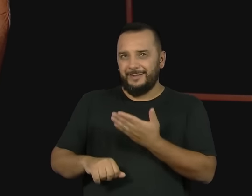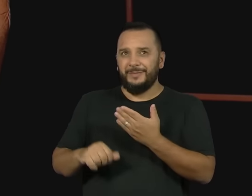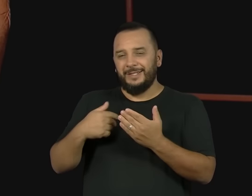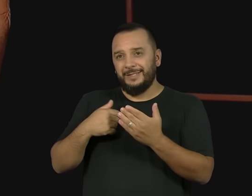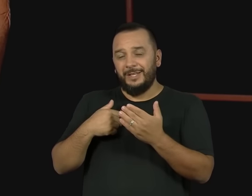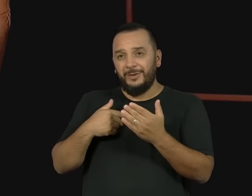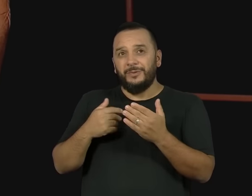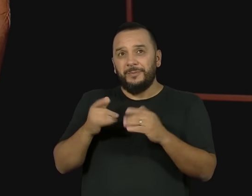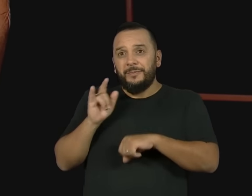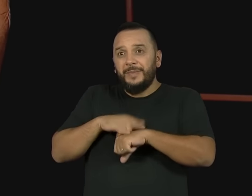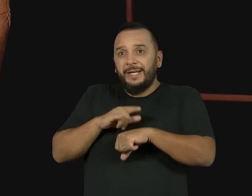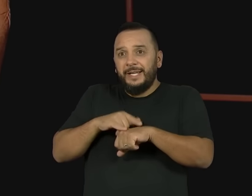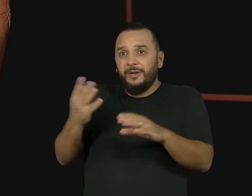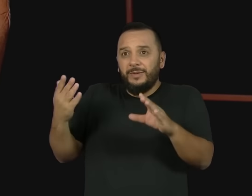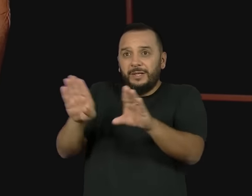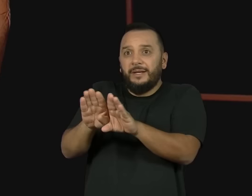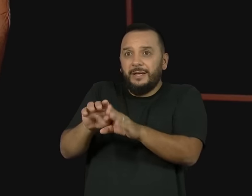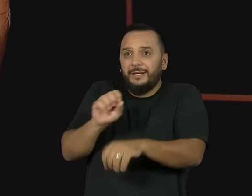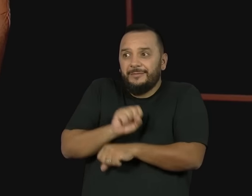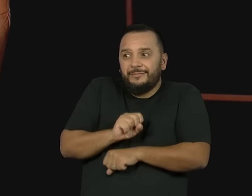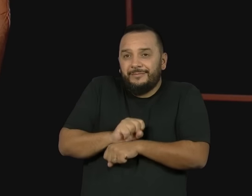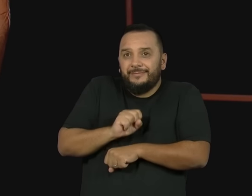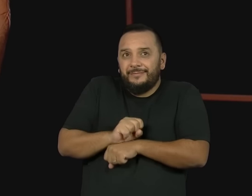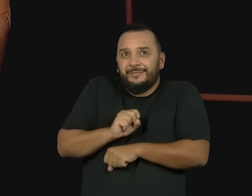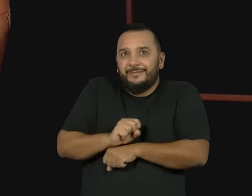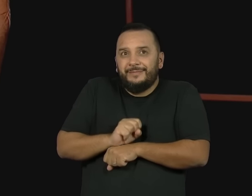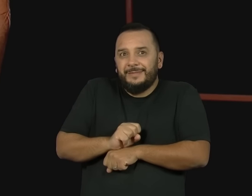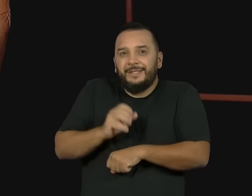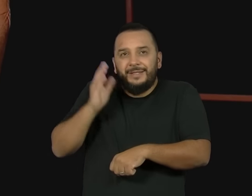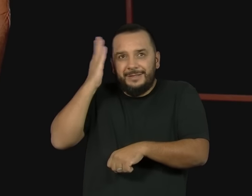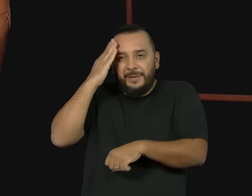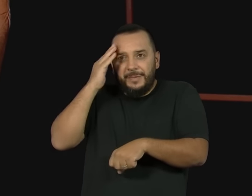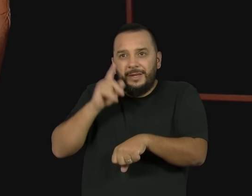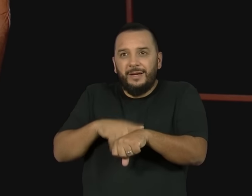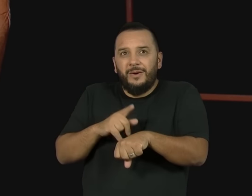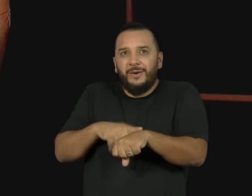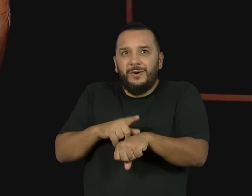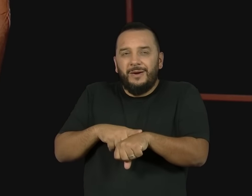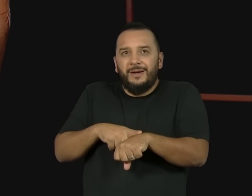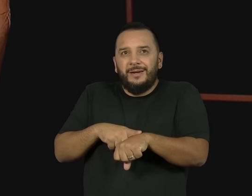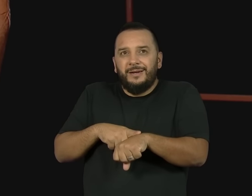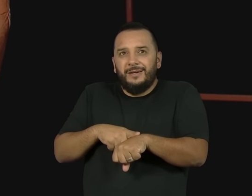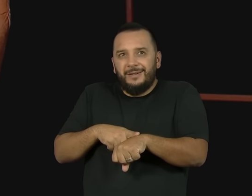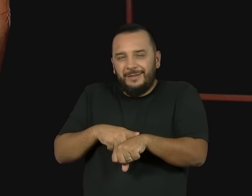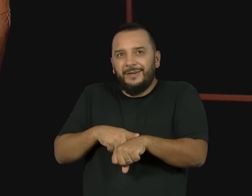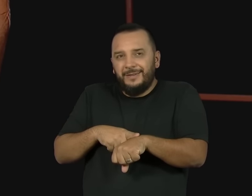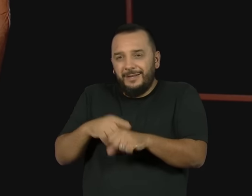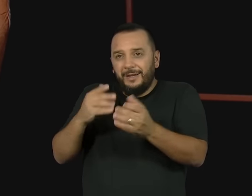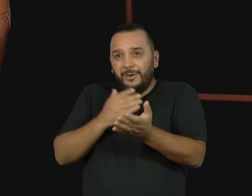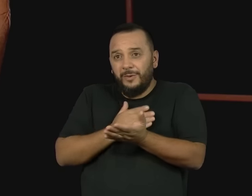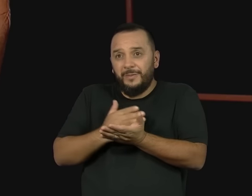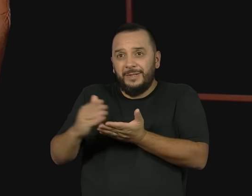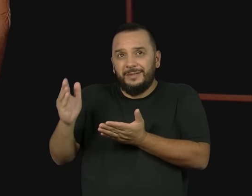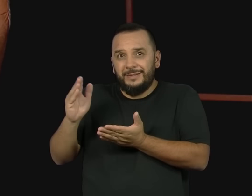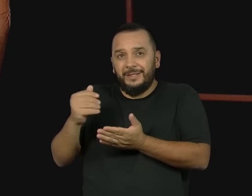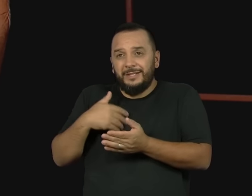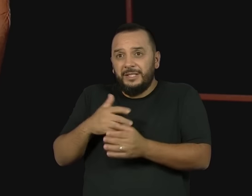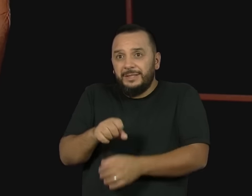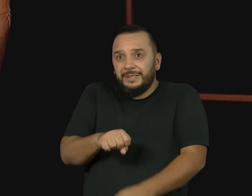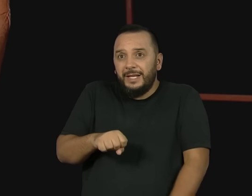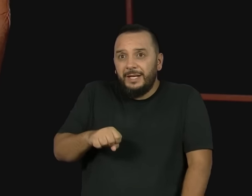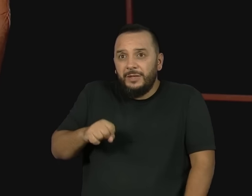banheiro. E aí, a gente sabia a hora que quer dizer, a gente saiu